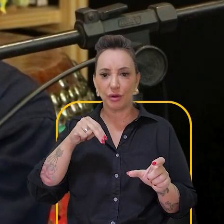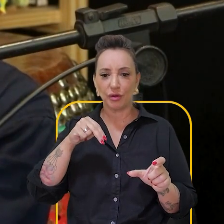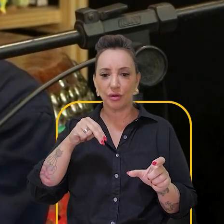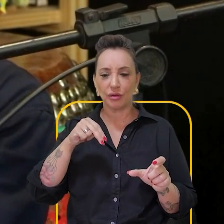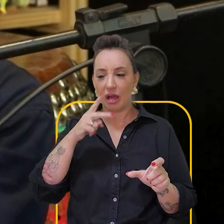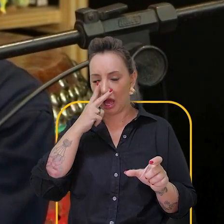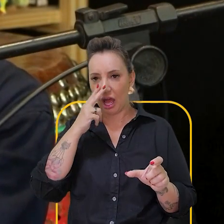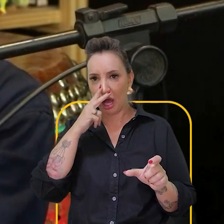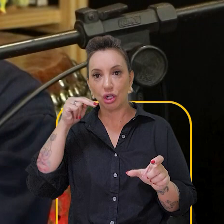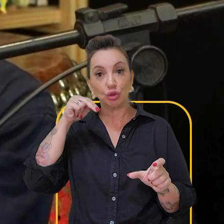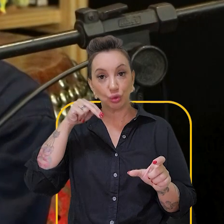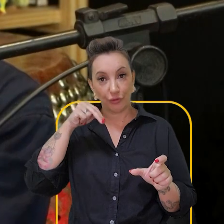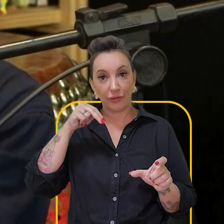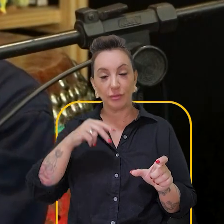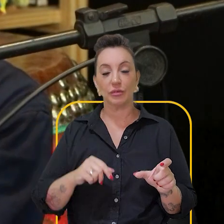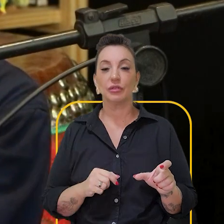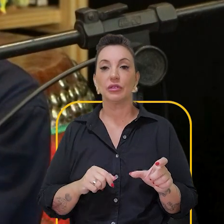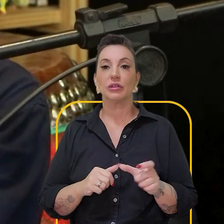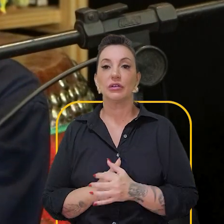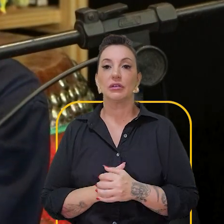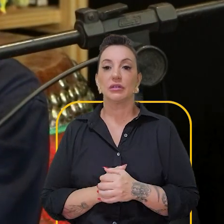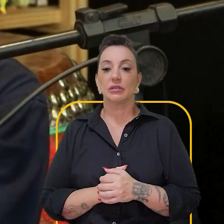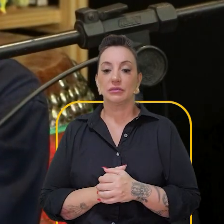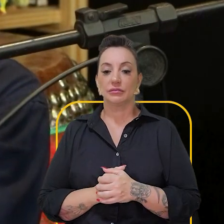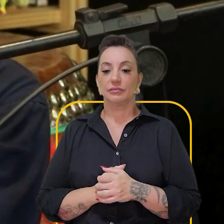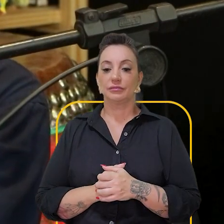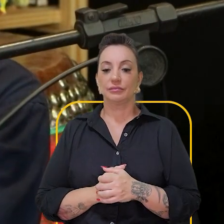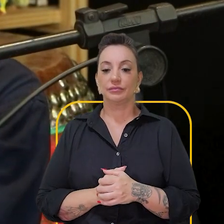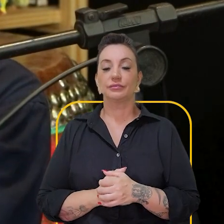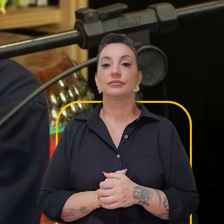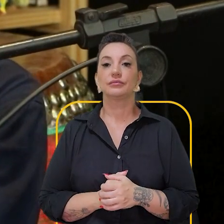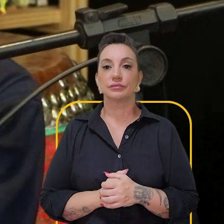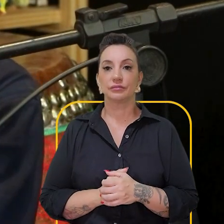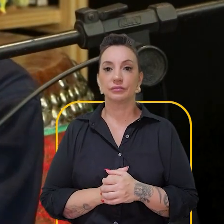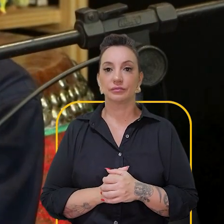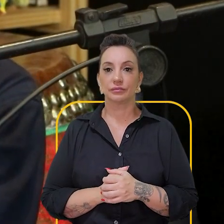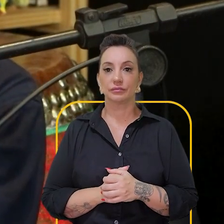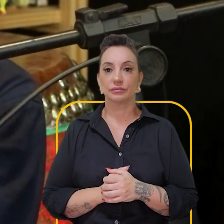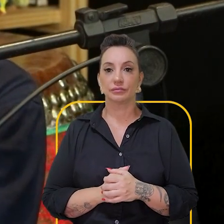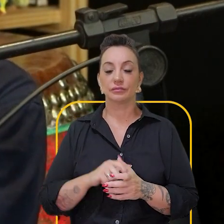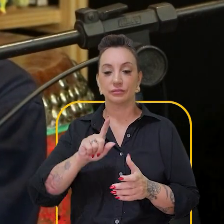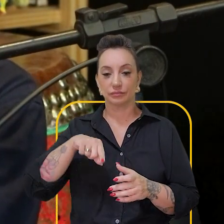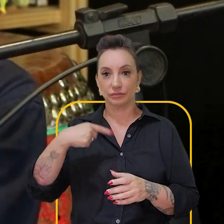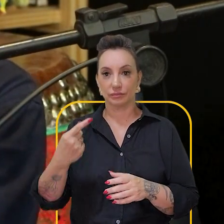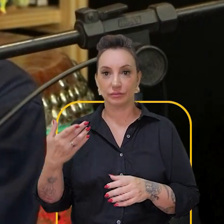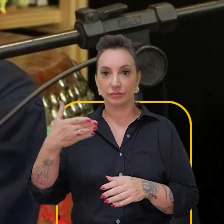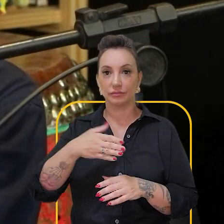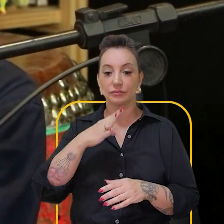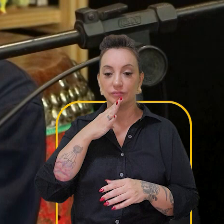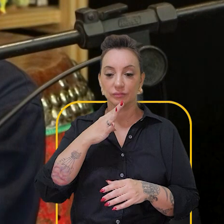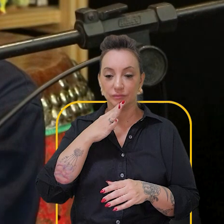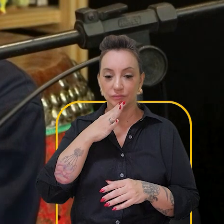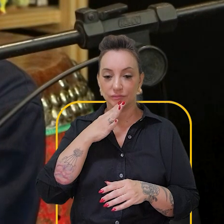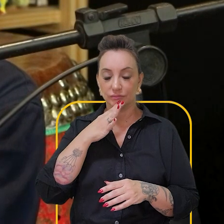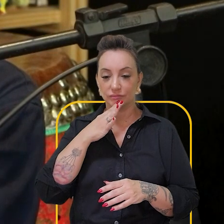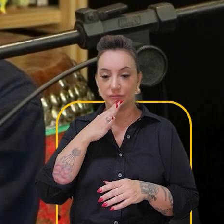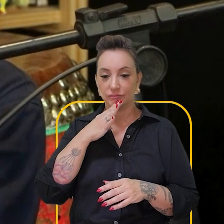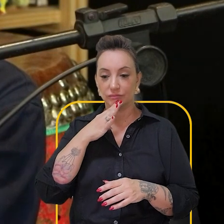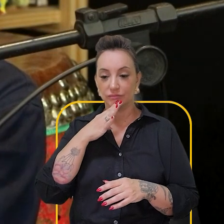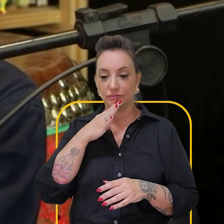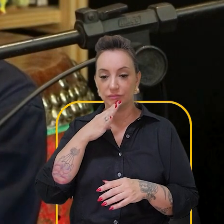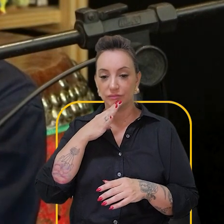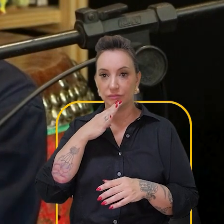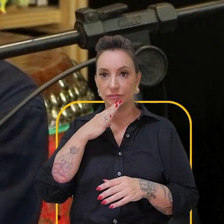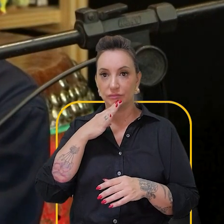em novembro se eu não me engano acredito que é em Novembro ah em Hong Kong posteriormente veio a conhecer o in da linhagem